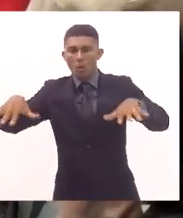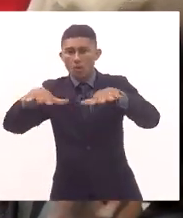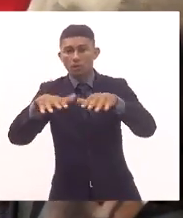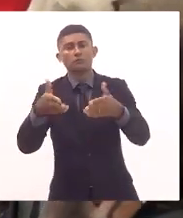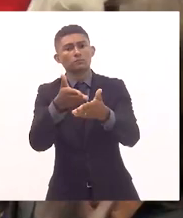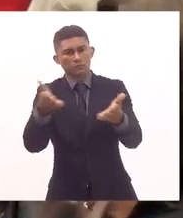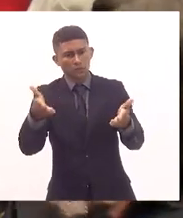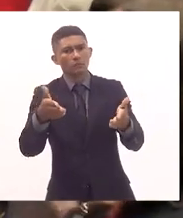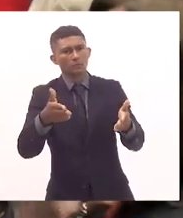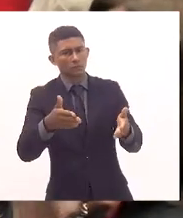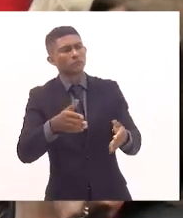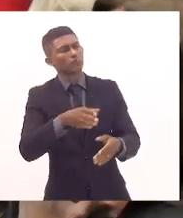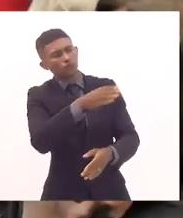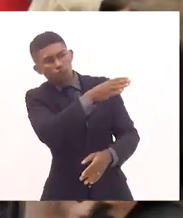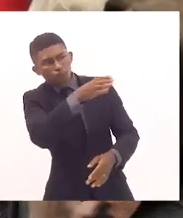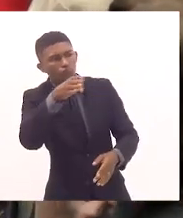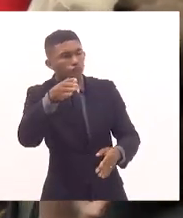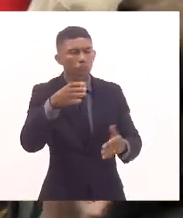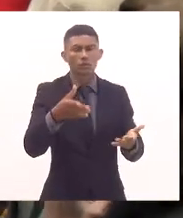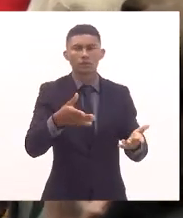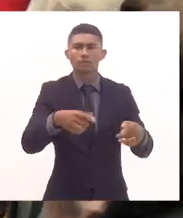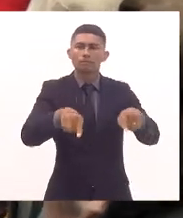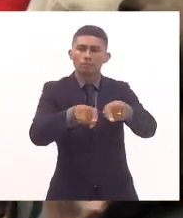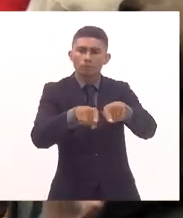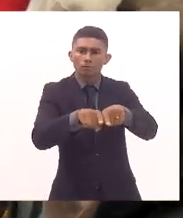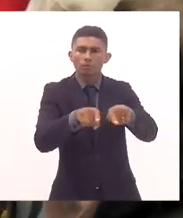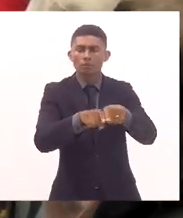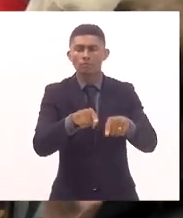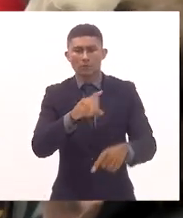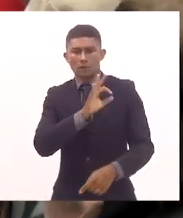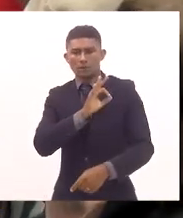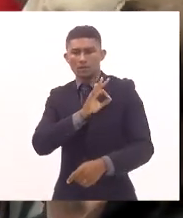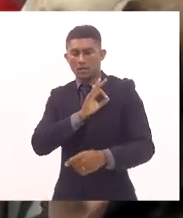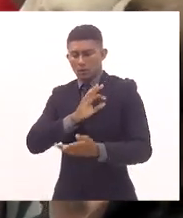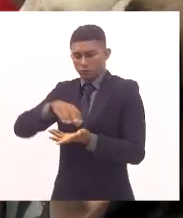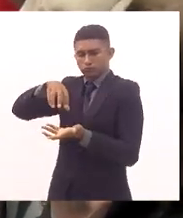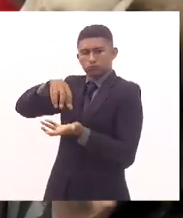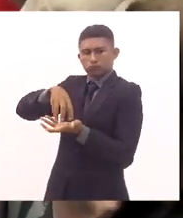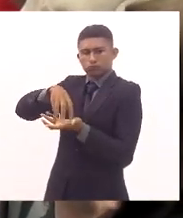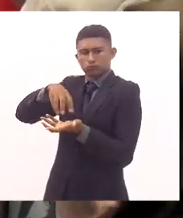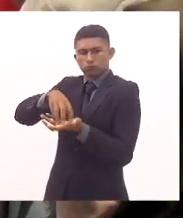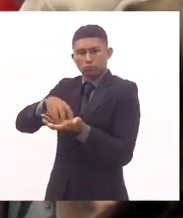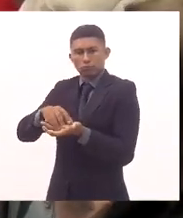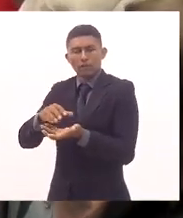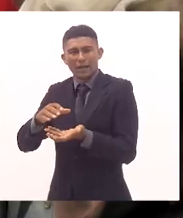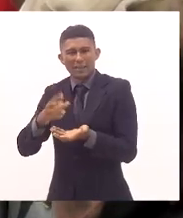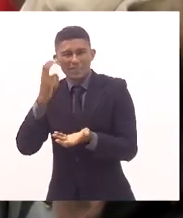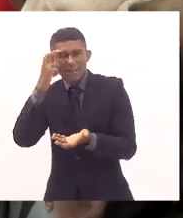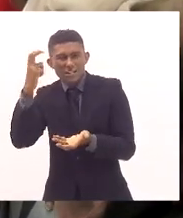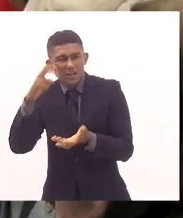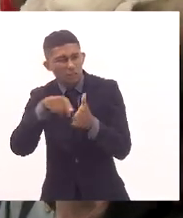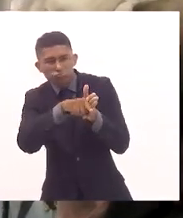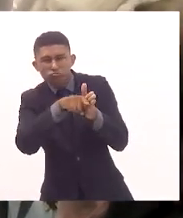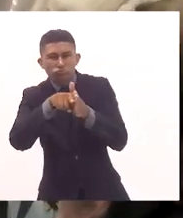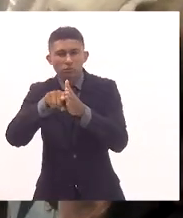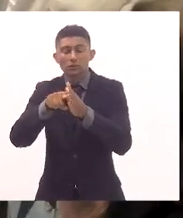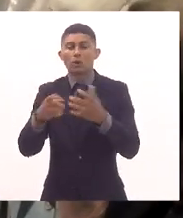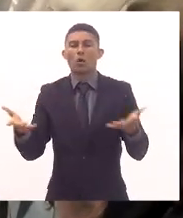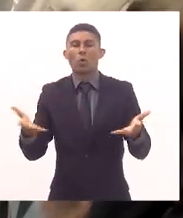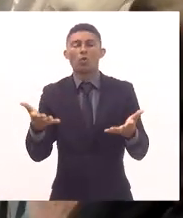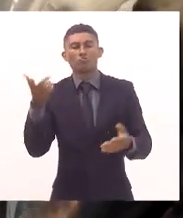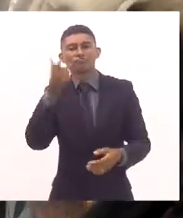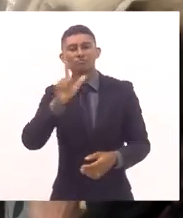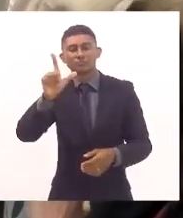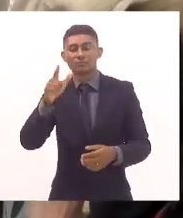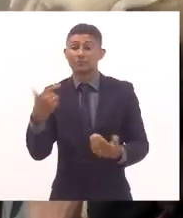estão no campo, quanto para os que estão, né, na inteligência, foi assimilada. Hoje,